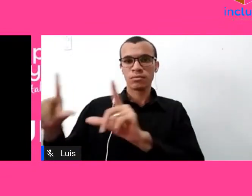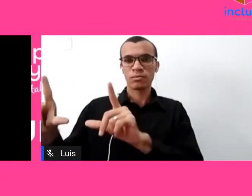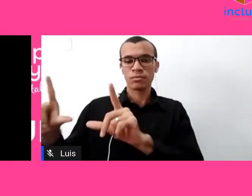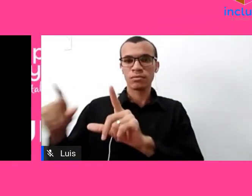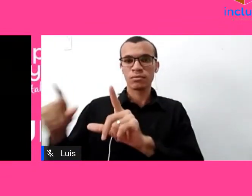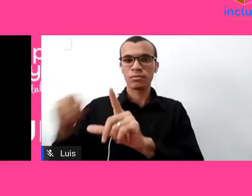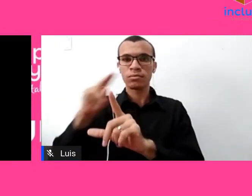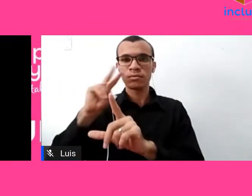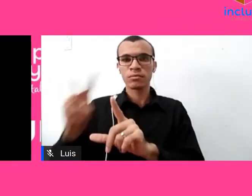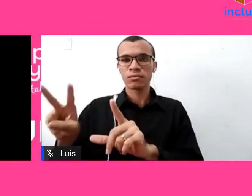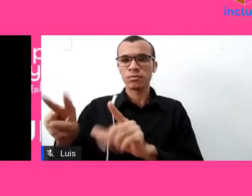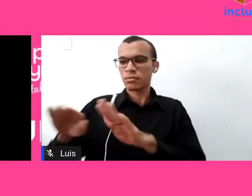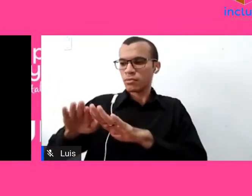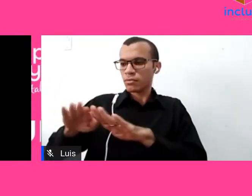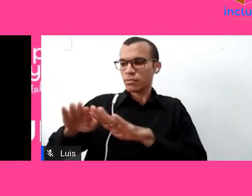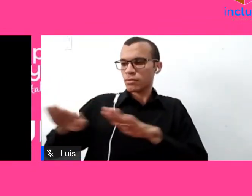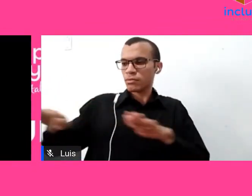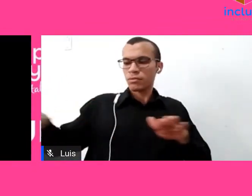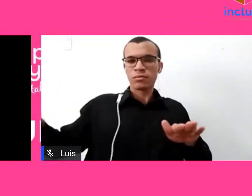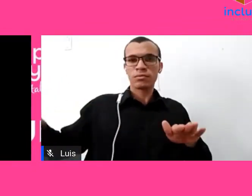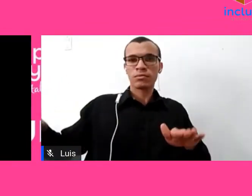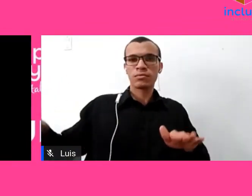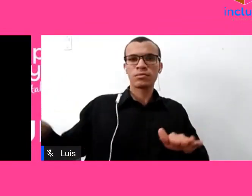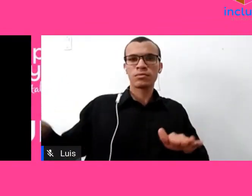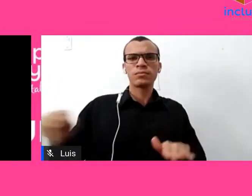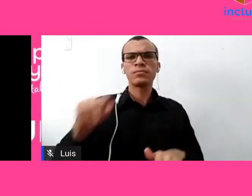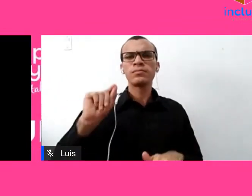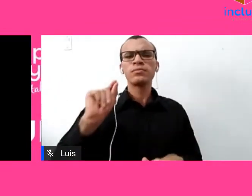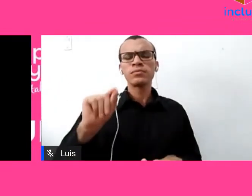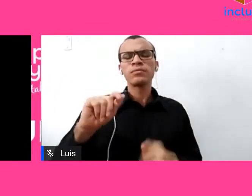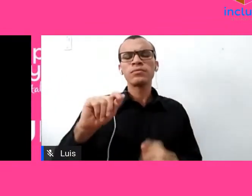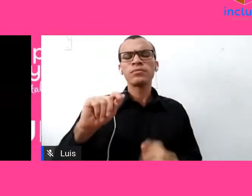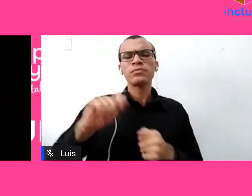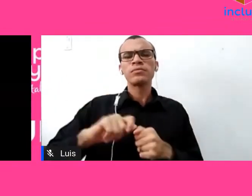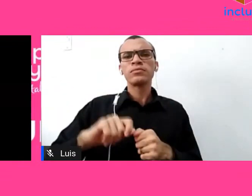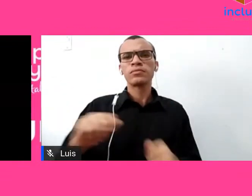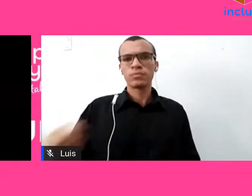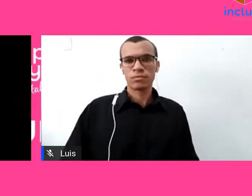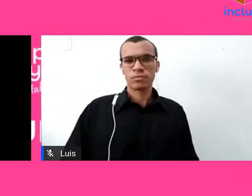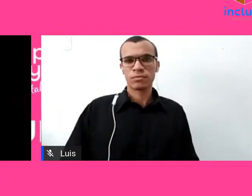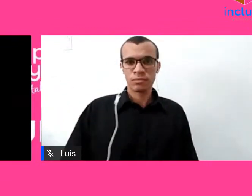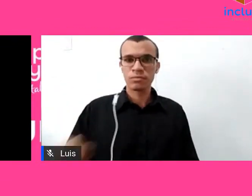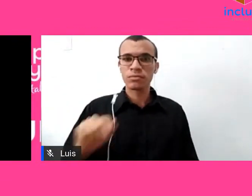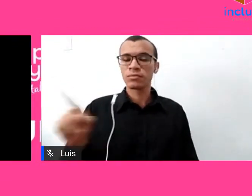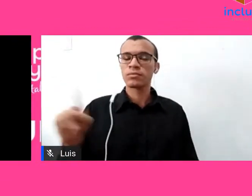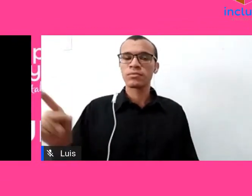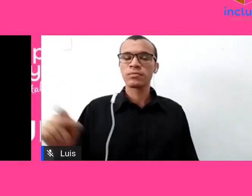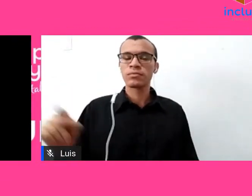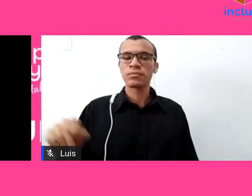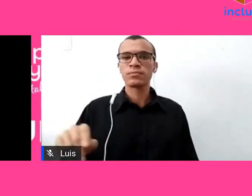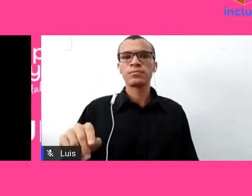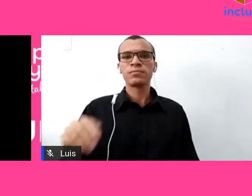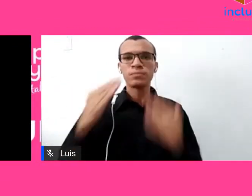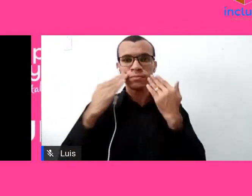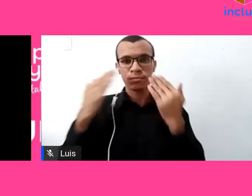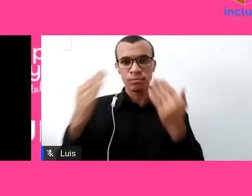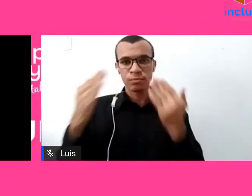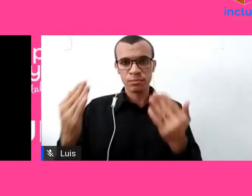planificado. Então, o que esse programa faz? Ele pega um objeto em